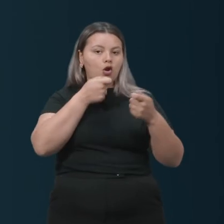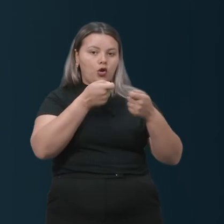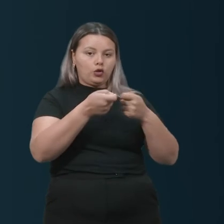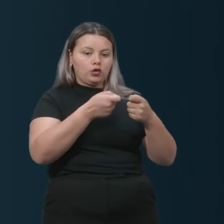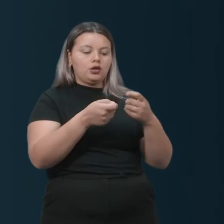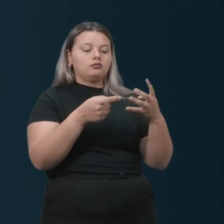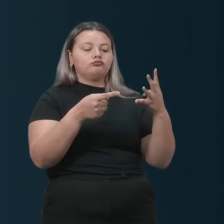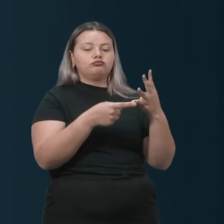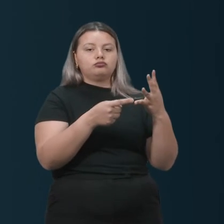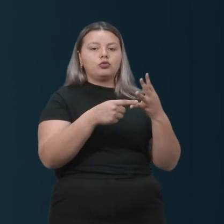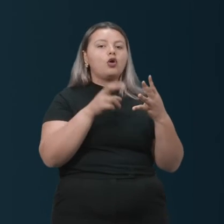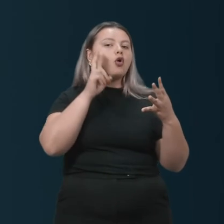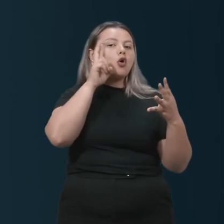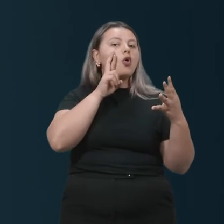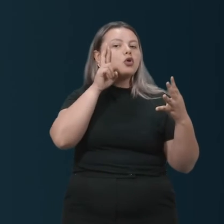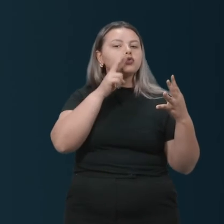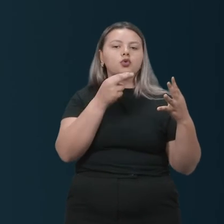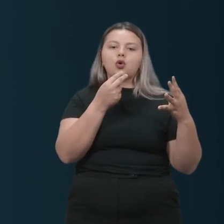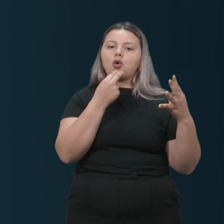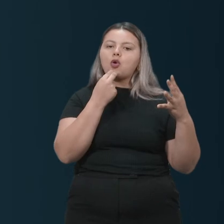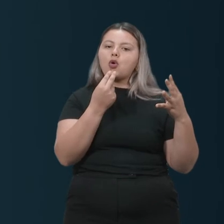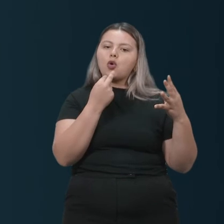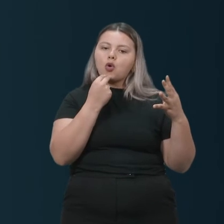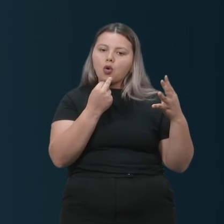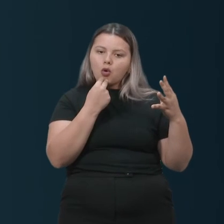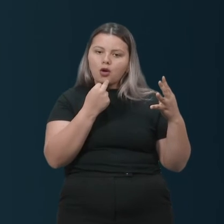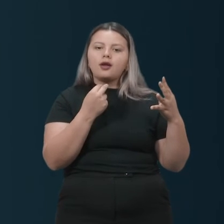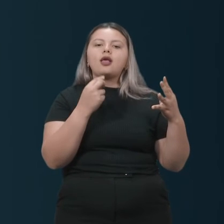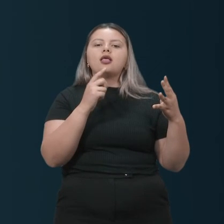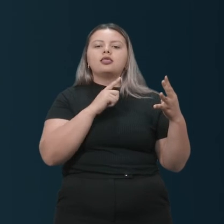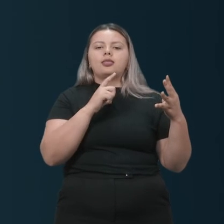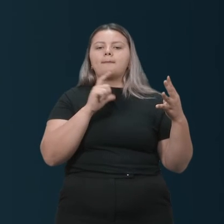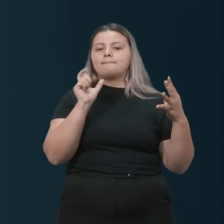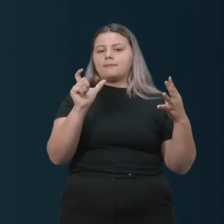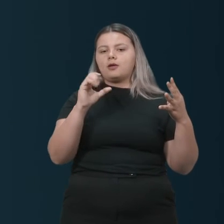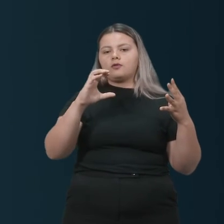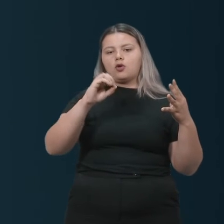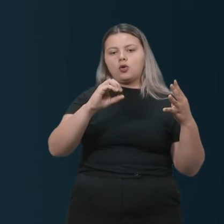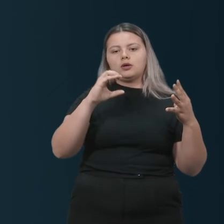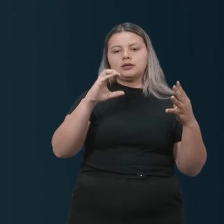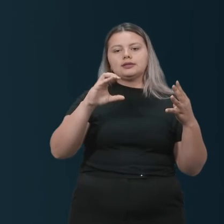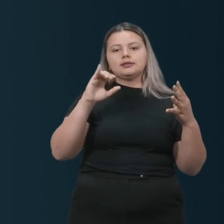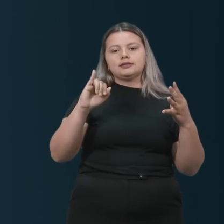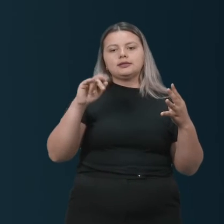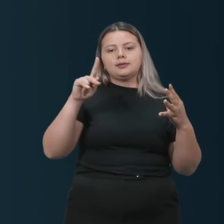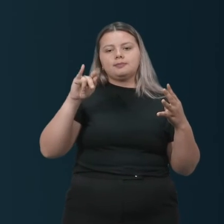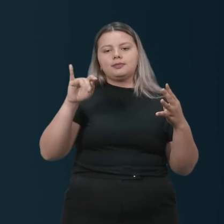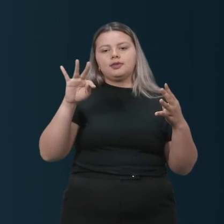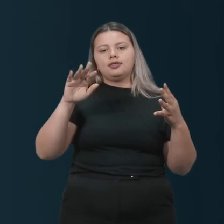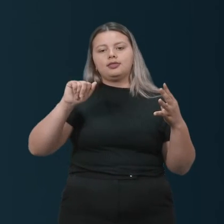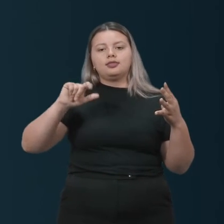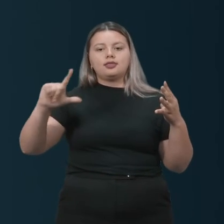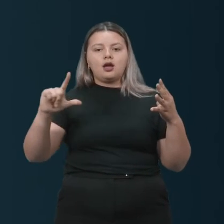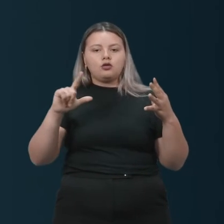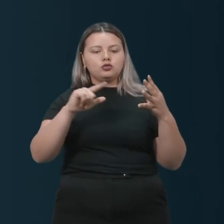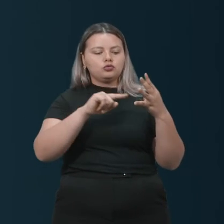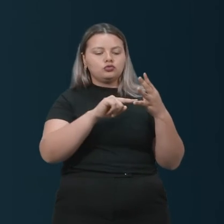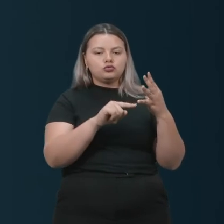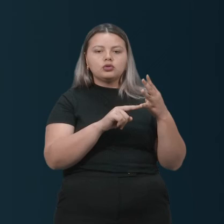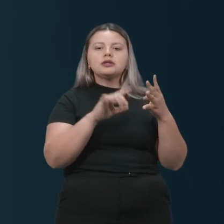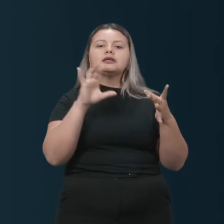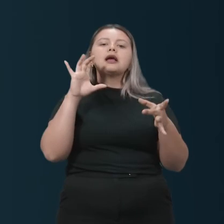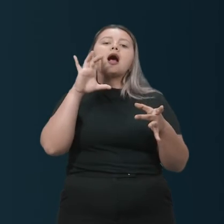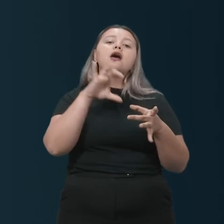memórias. E por fim, em rosa, na parte posterior da cabeça, o lobo occipital, que está quase